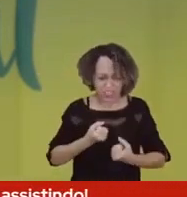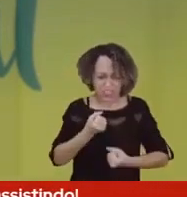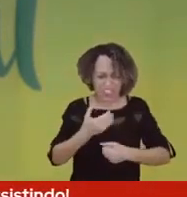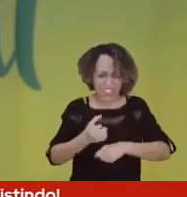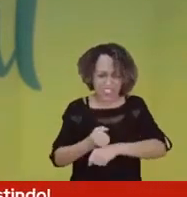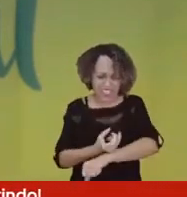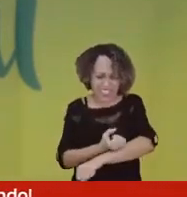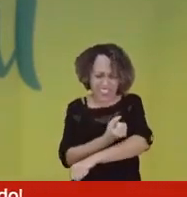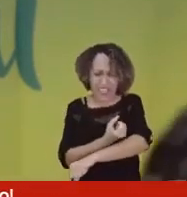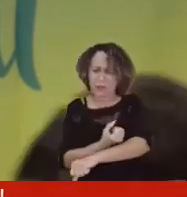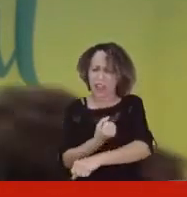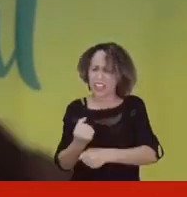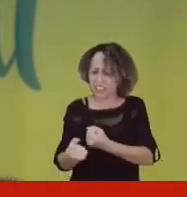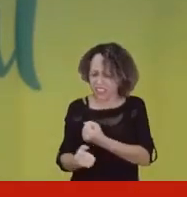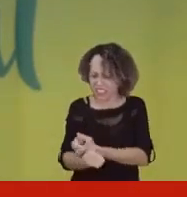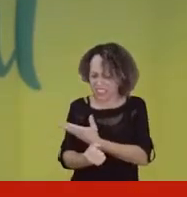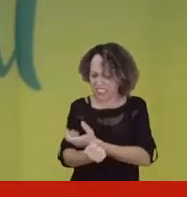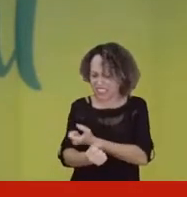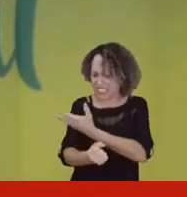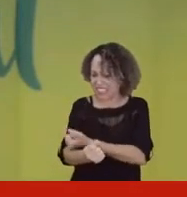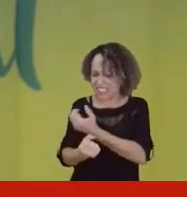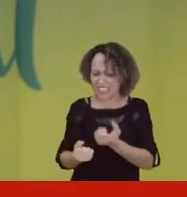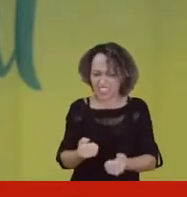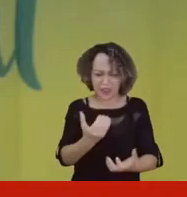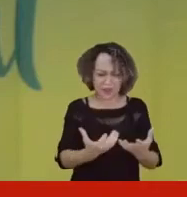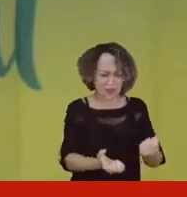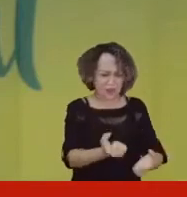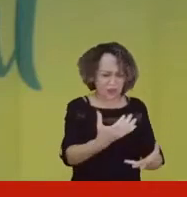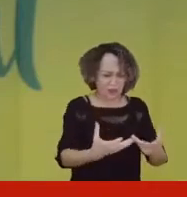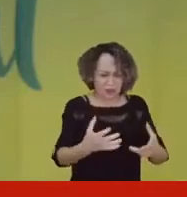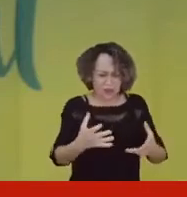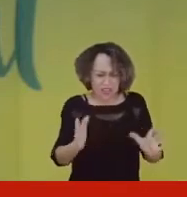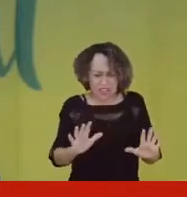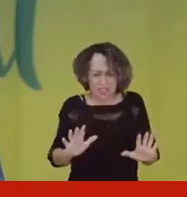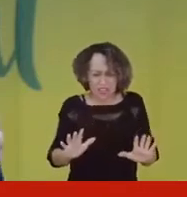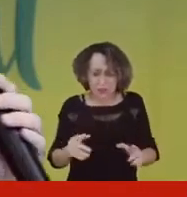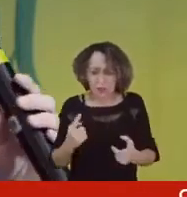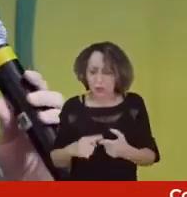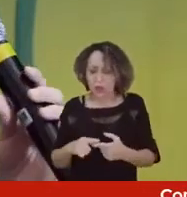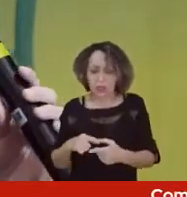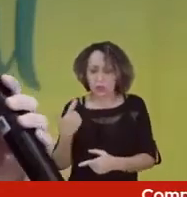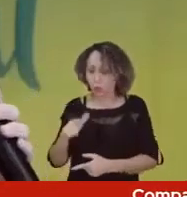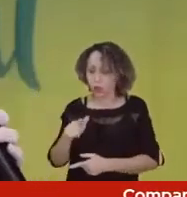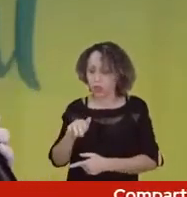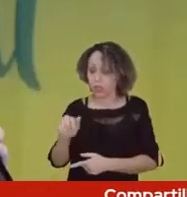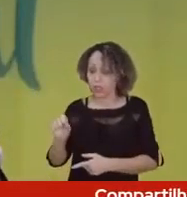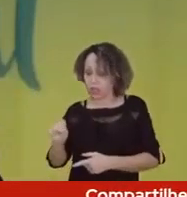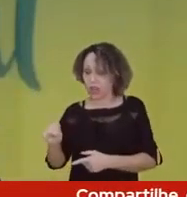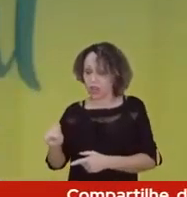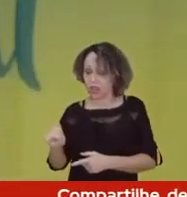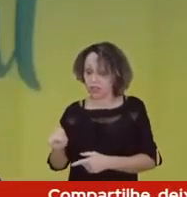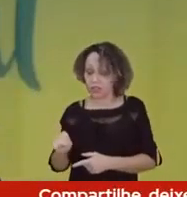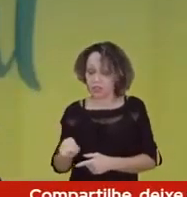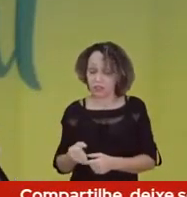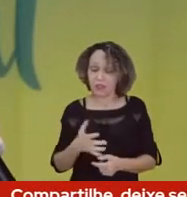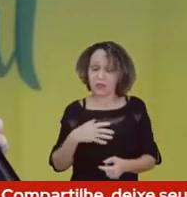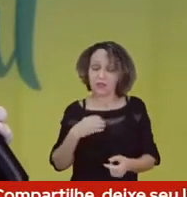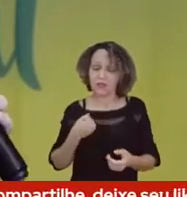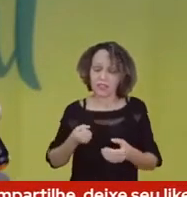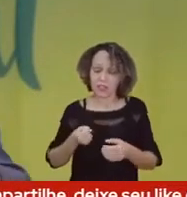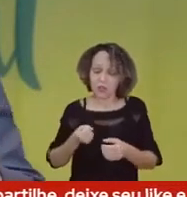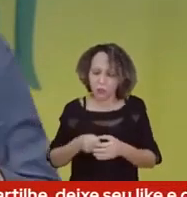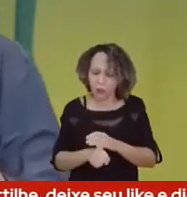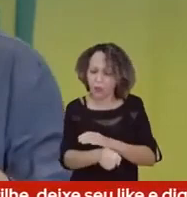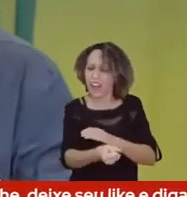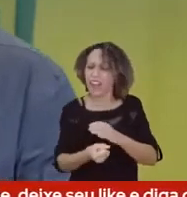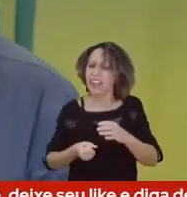fazer comida com gás, fazem com lenha. Se a gente visitar qualquer hospital de queimados, de pessoas